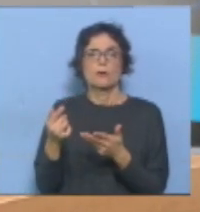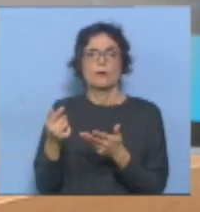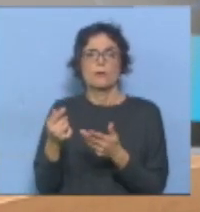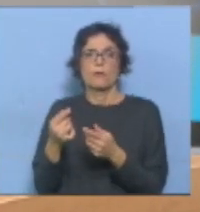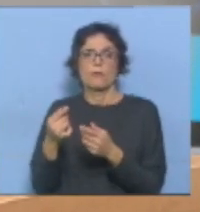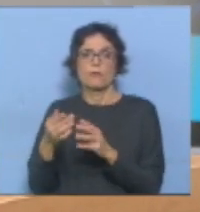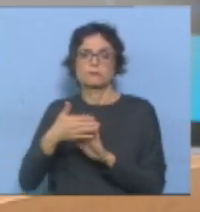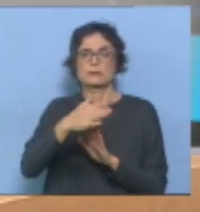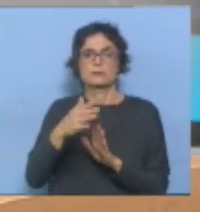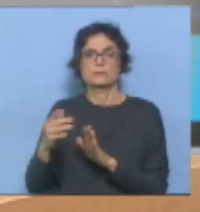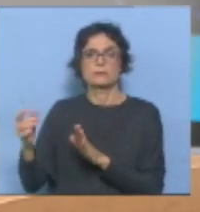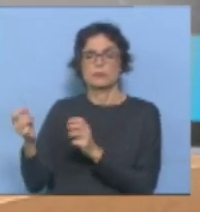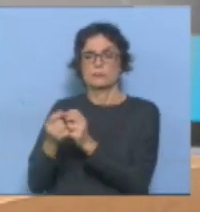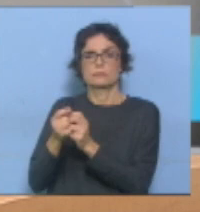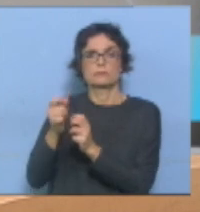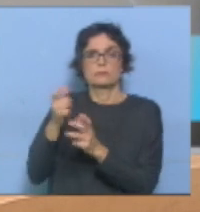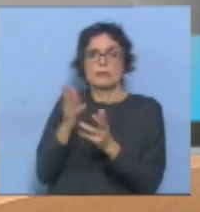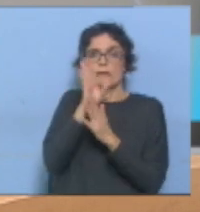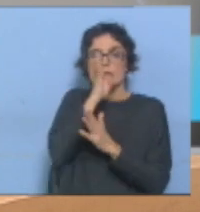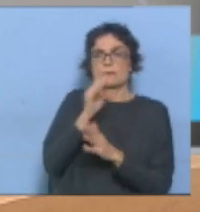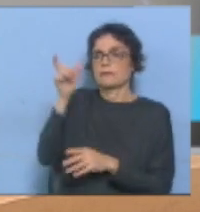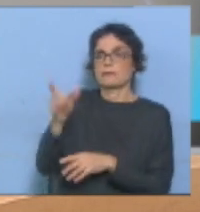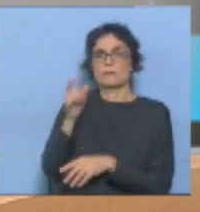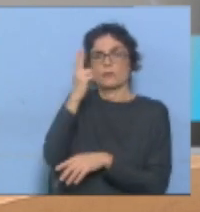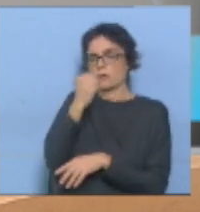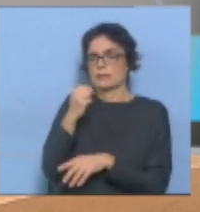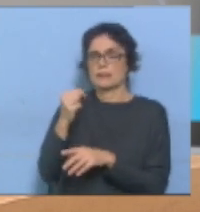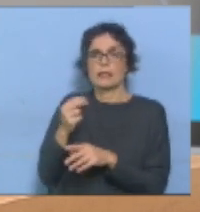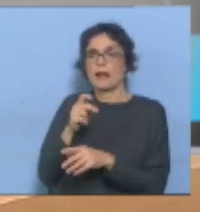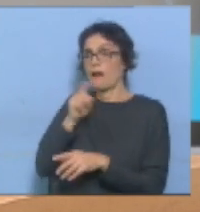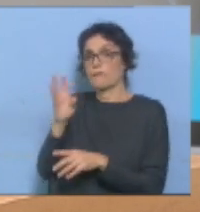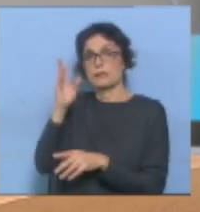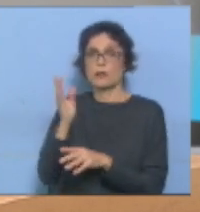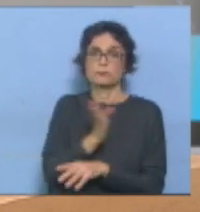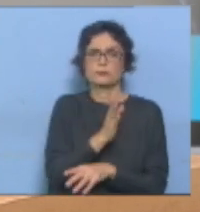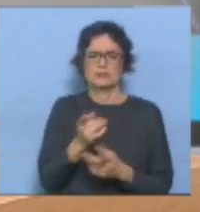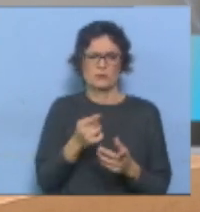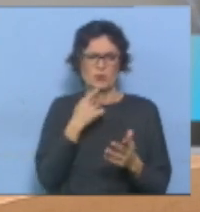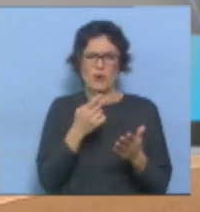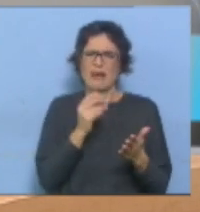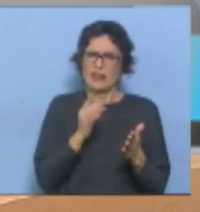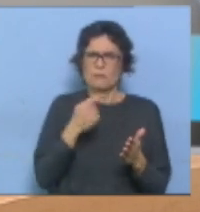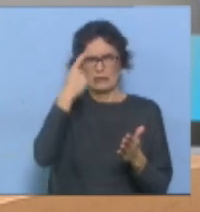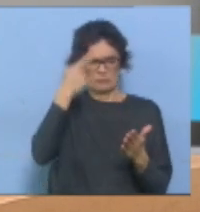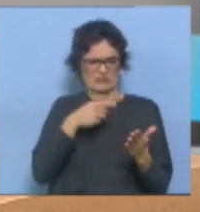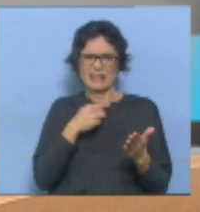e fica perdida. E este guia foi feito em Madrid, recorrendo aos